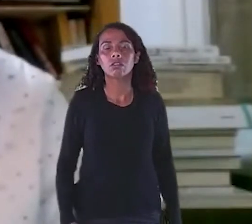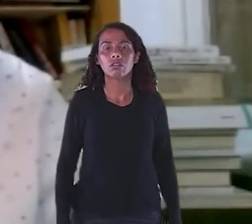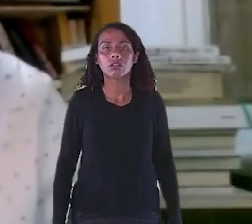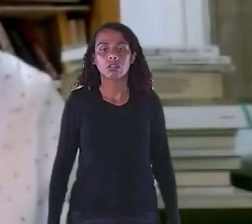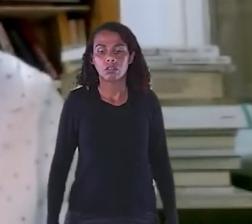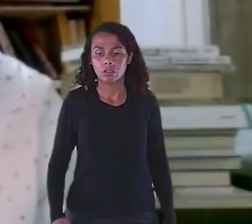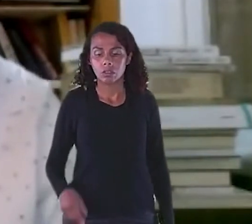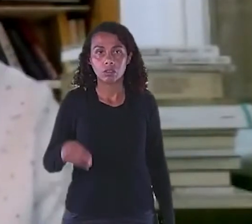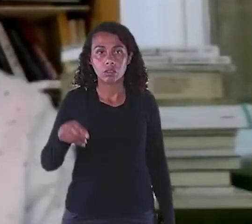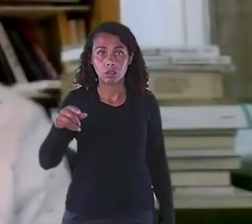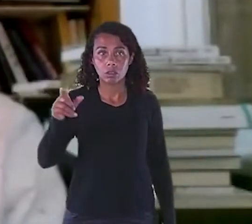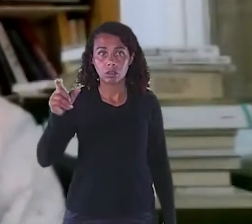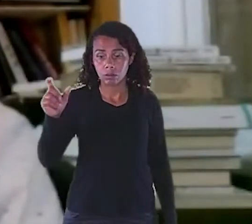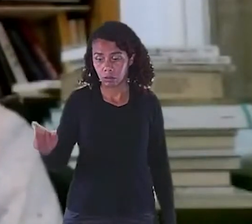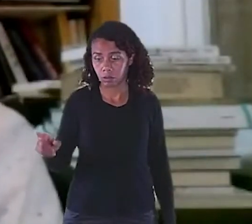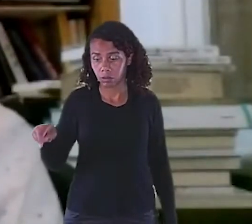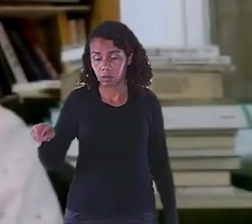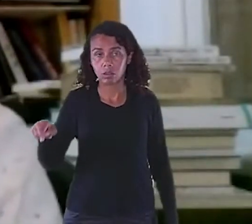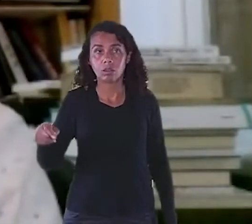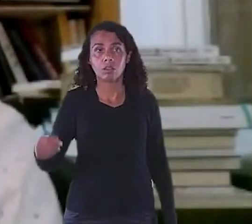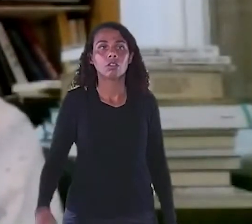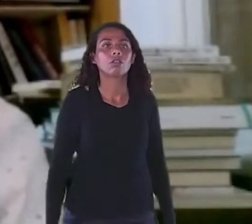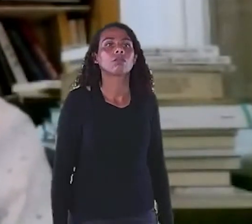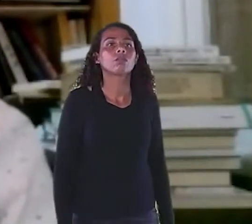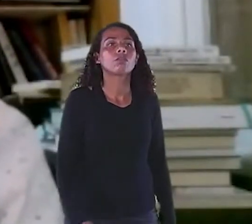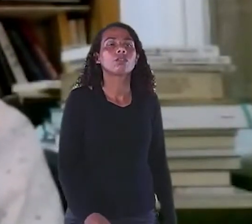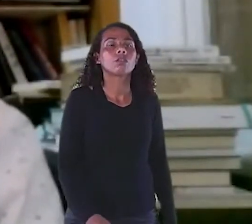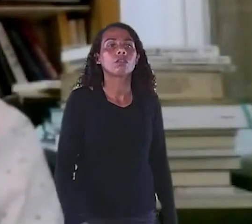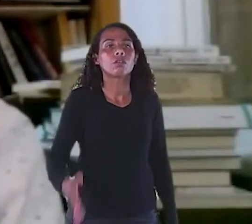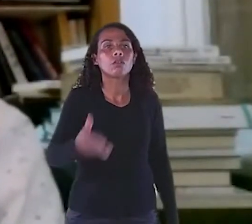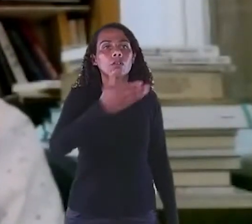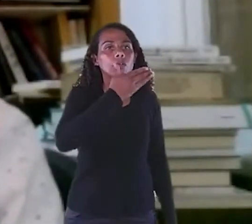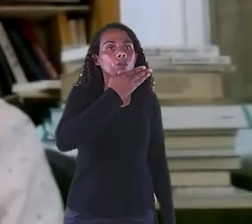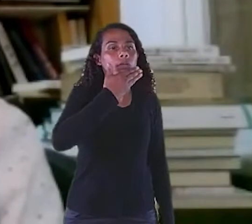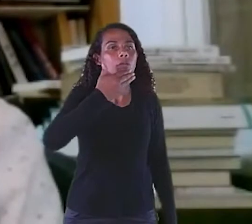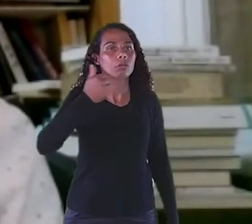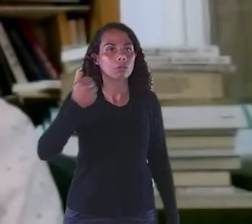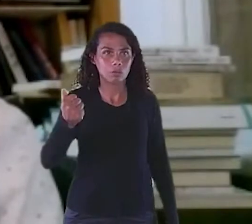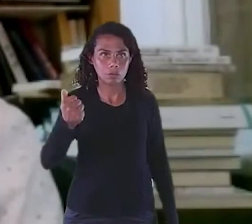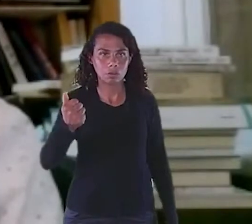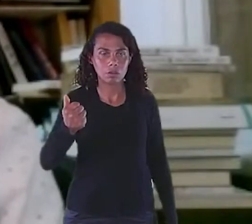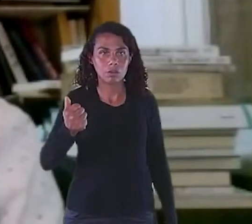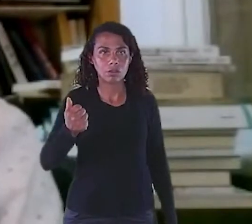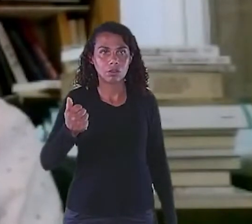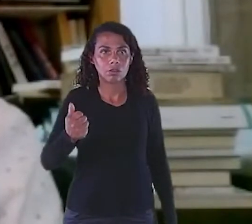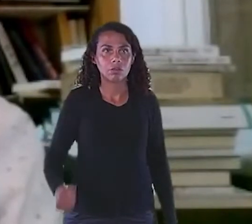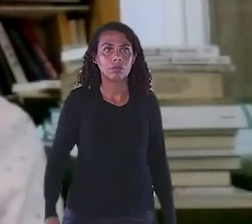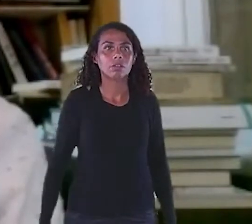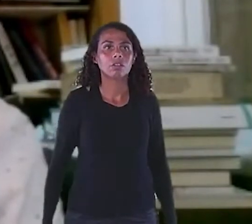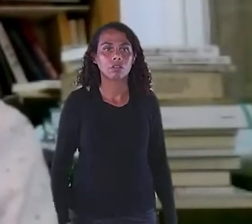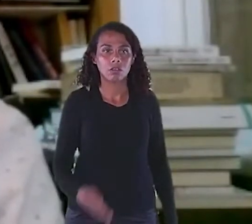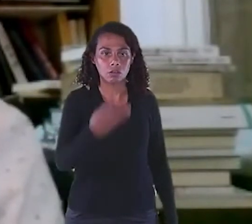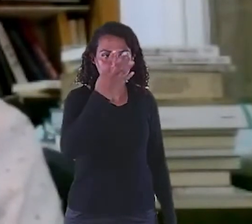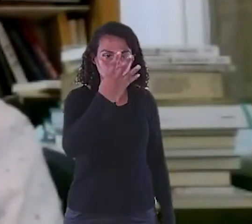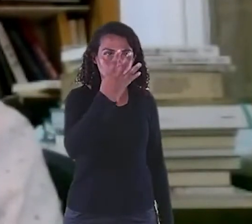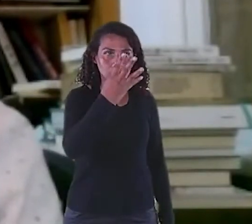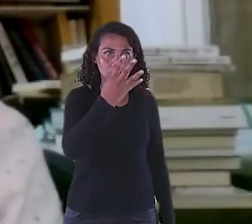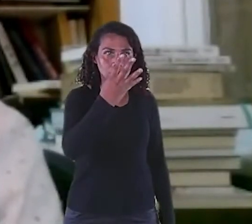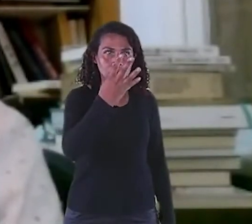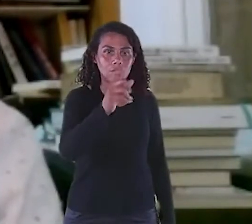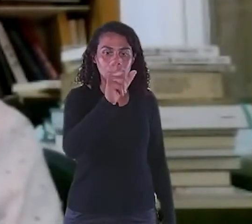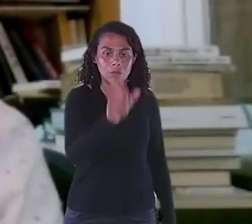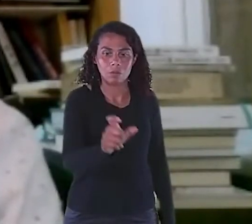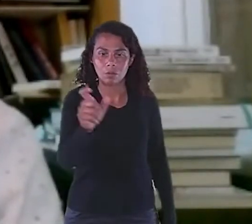melhor, o mais bem preparado daqueles quatro ali, que o Otto chamou de os cavaleiros de um